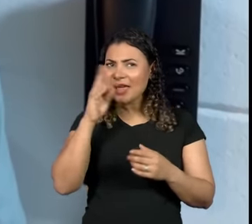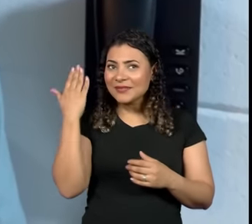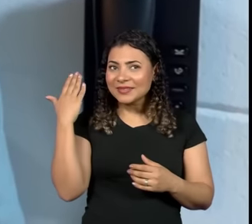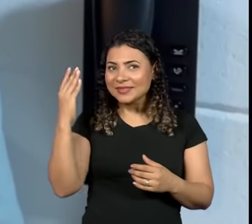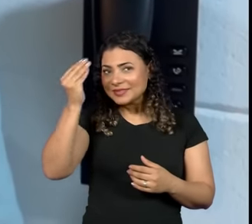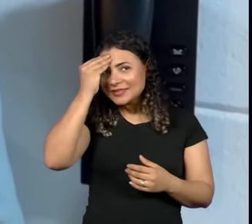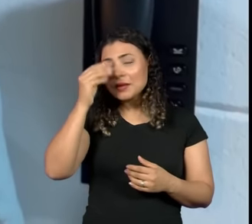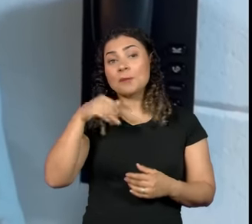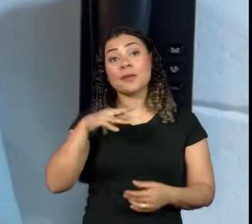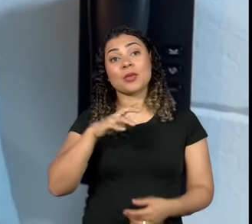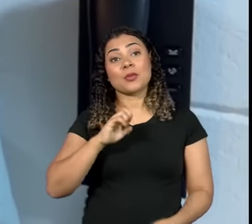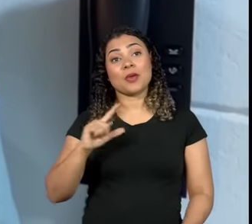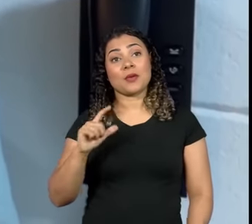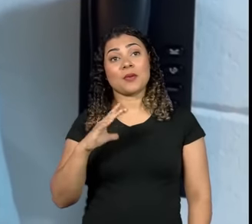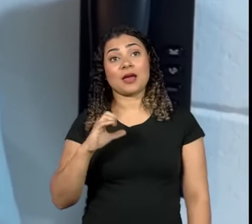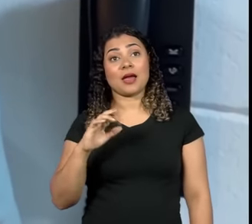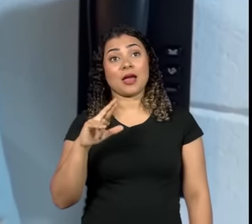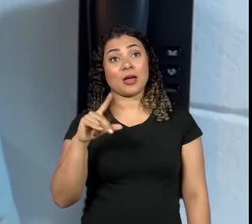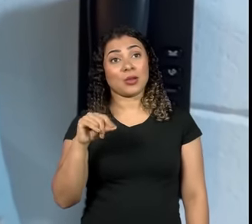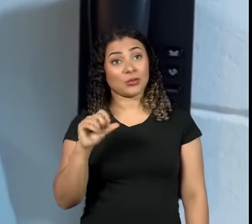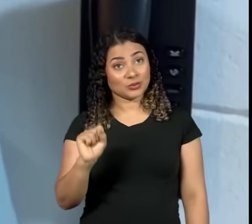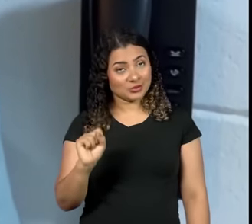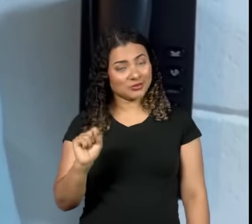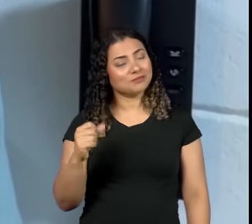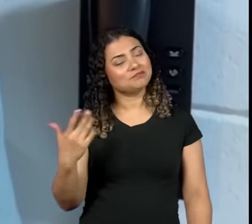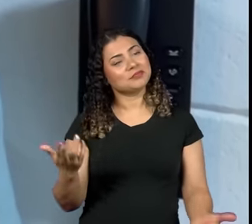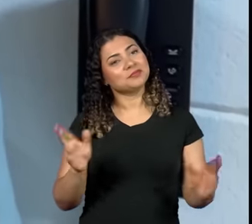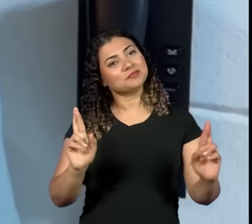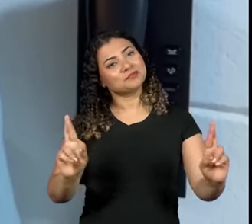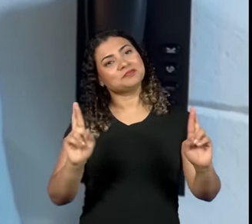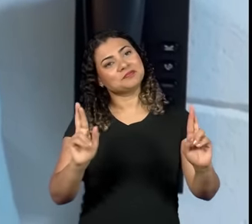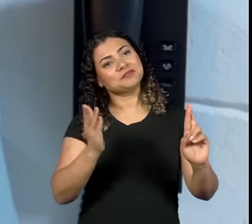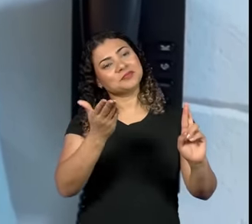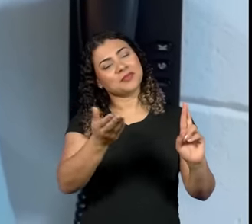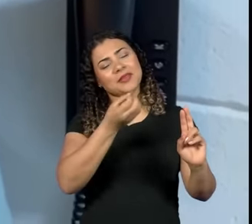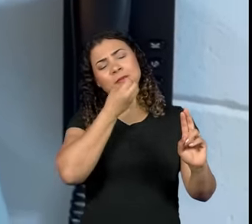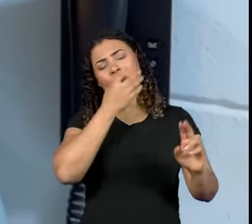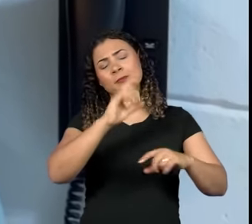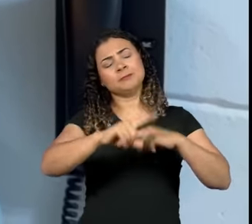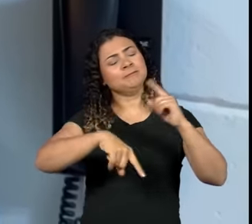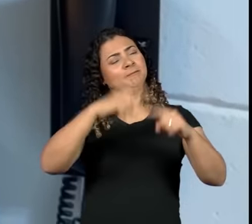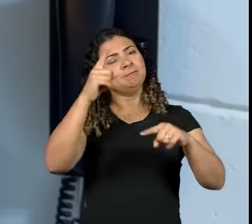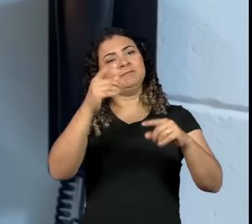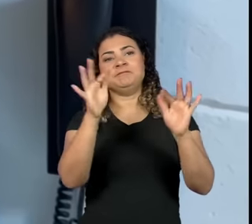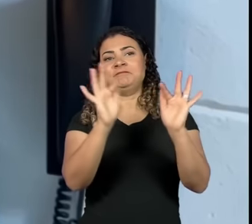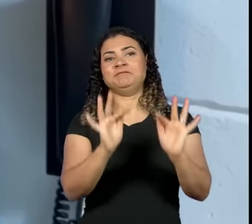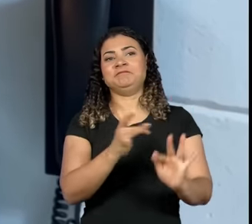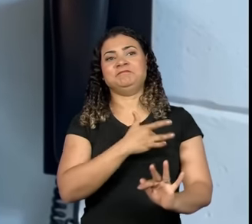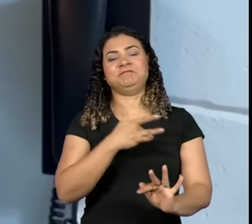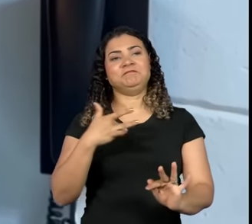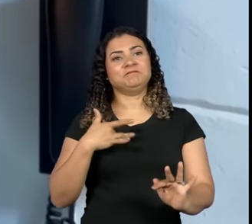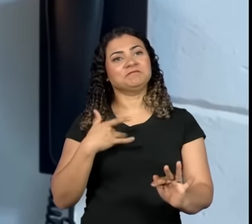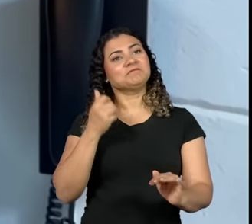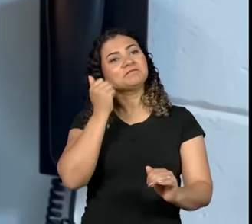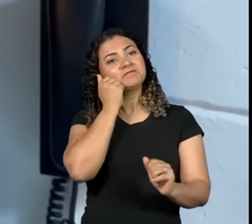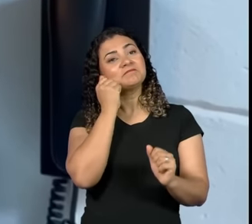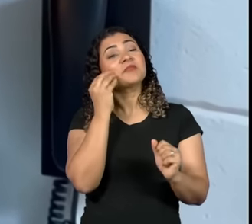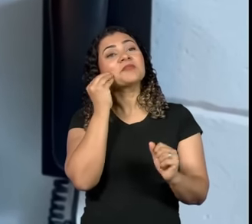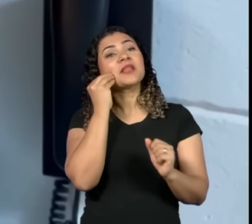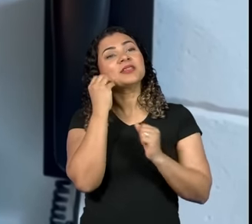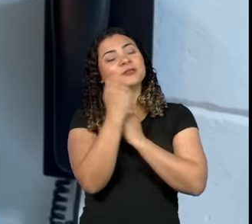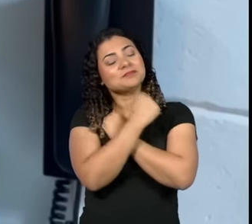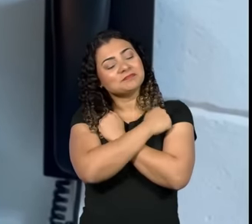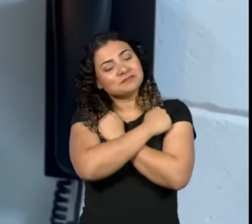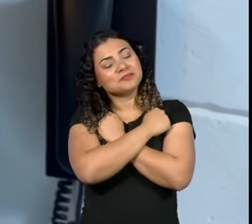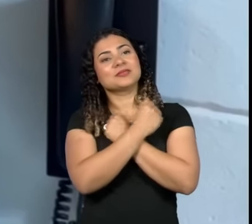do Manuel Carlos, A Sucessora. Desejo a você tudo de bom, felicidade, saúde e um beijo bem grande. Quem sabe a